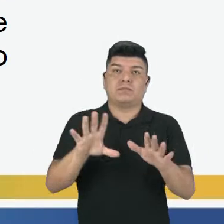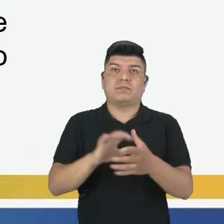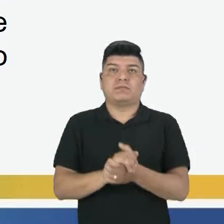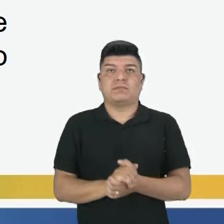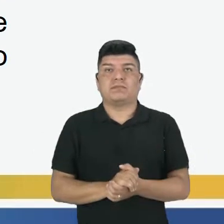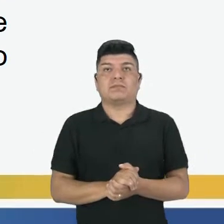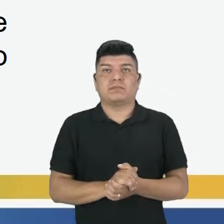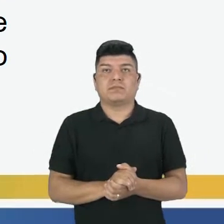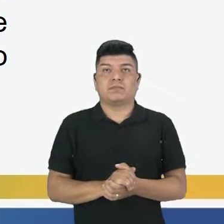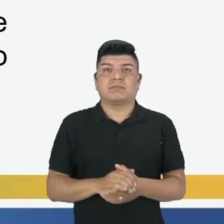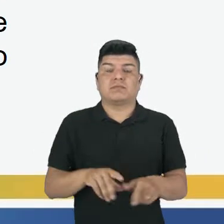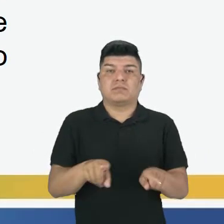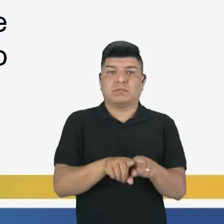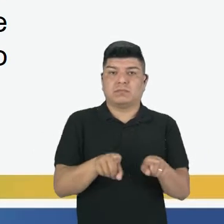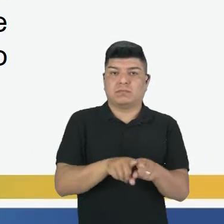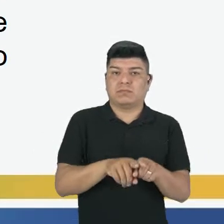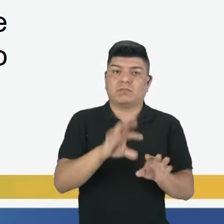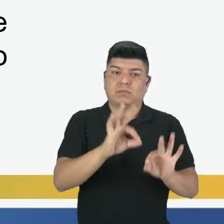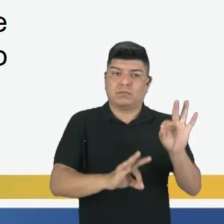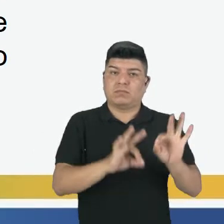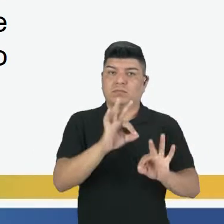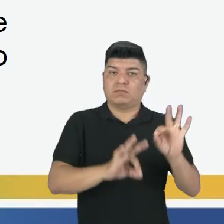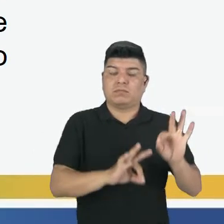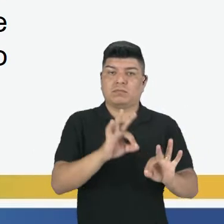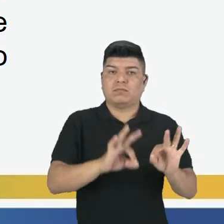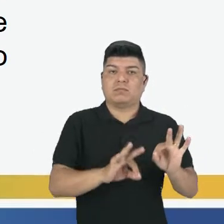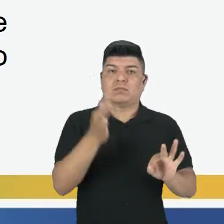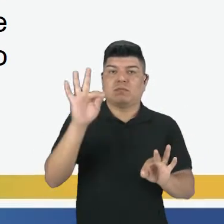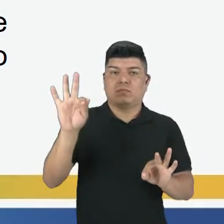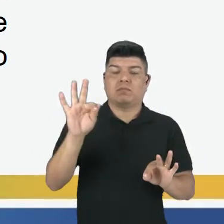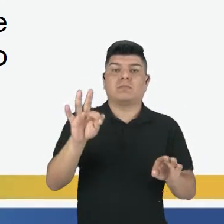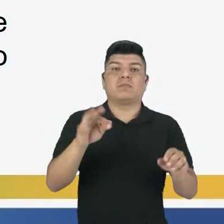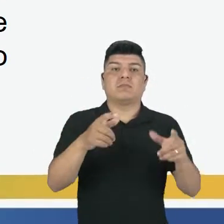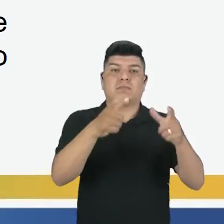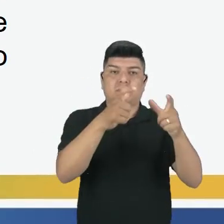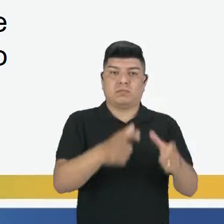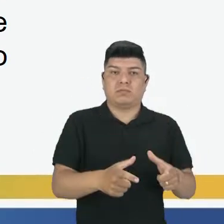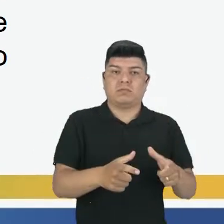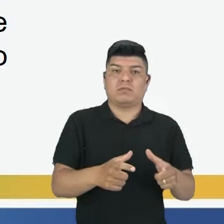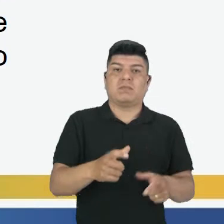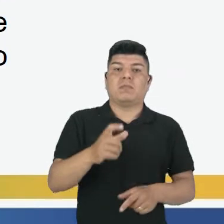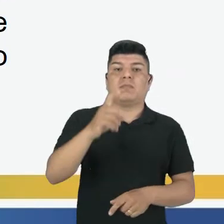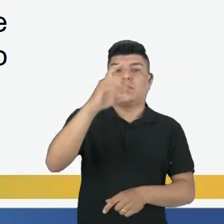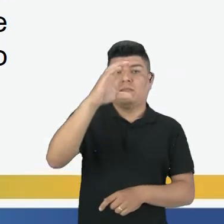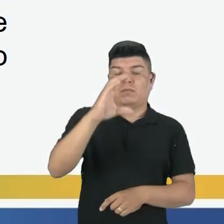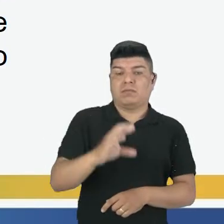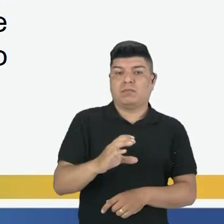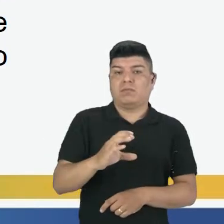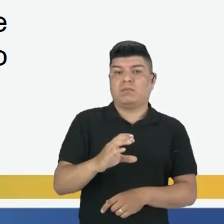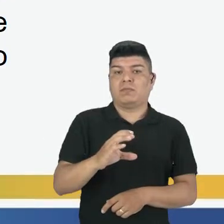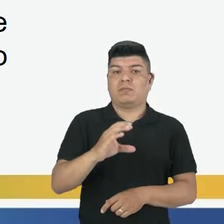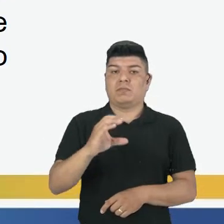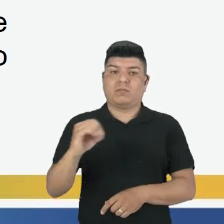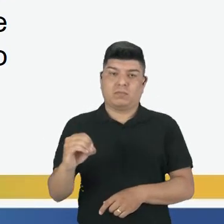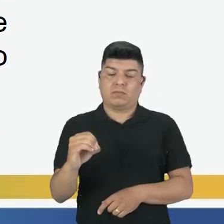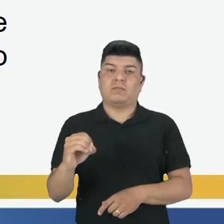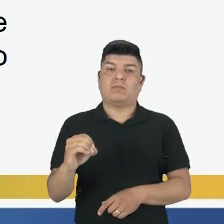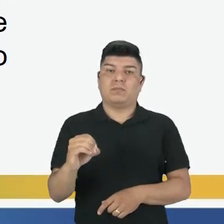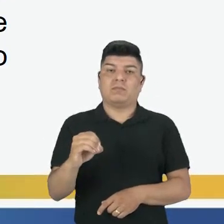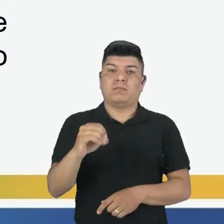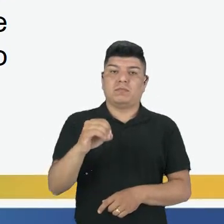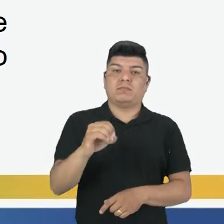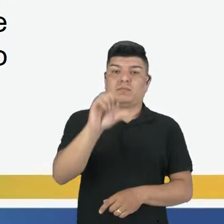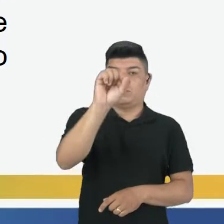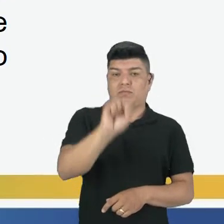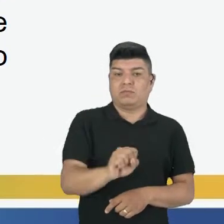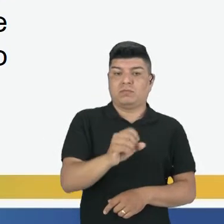Campo Grande, também organizado como uma confederação localizada na região centro-oeste e sudeste do país, com